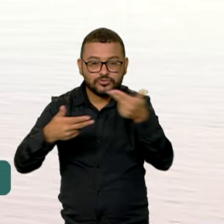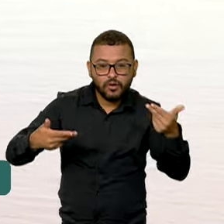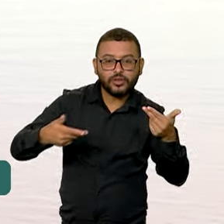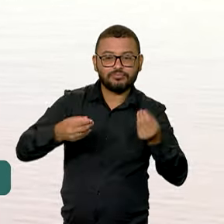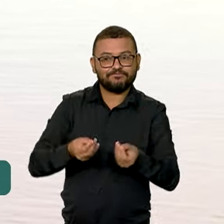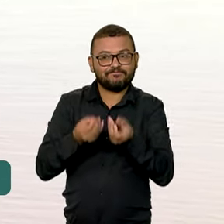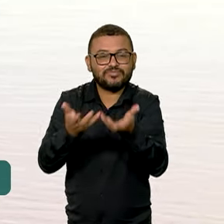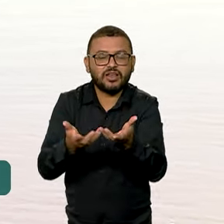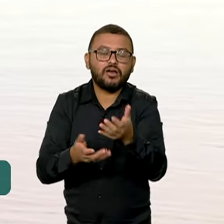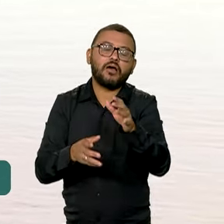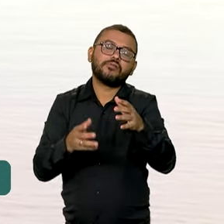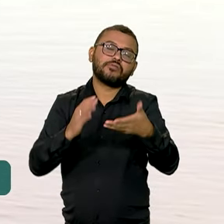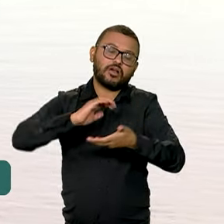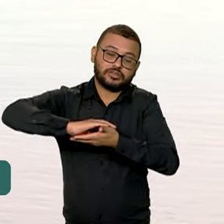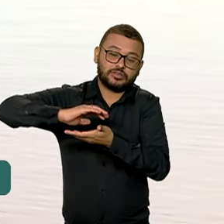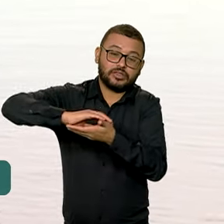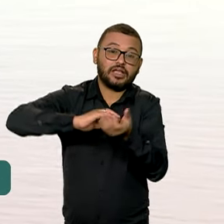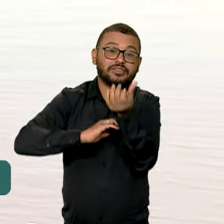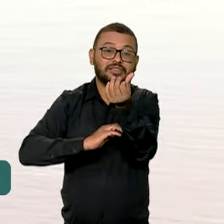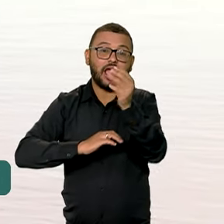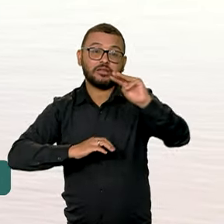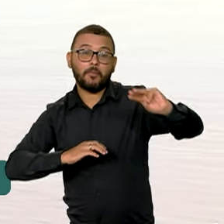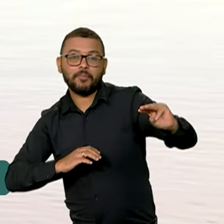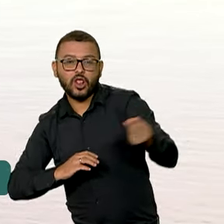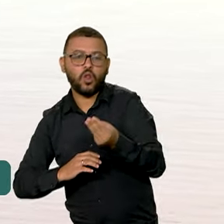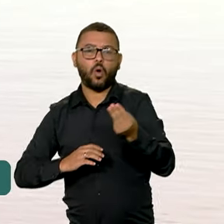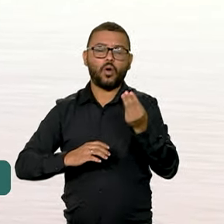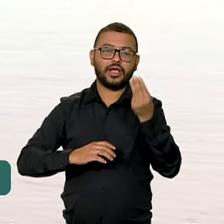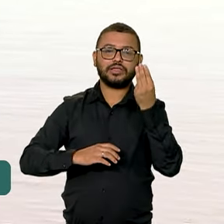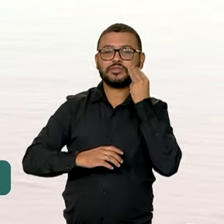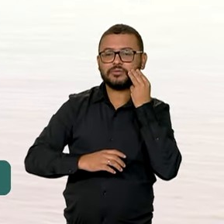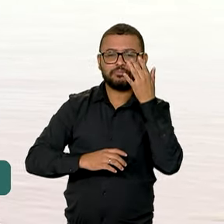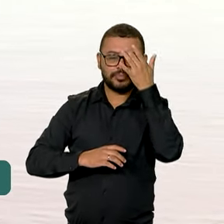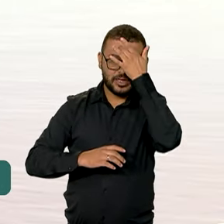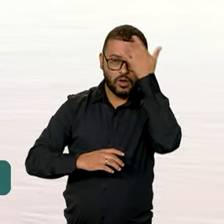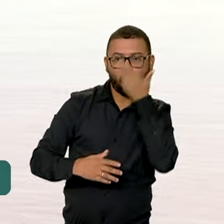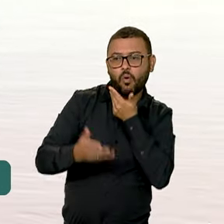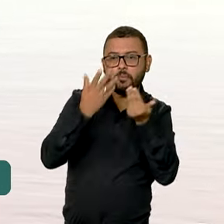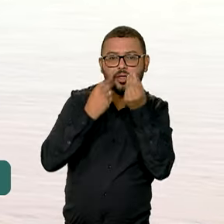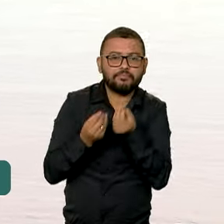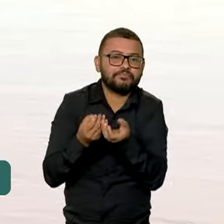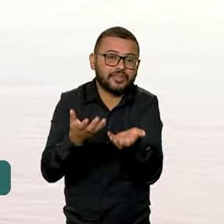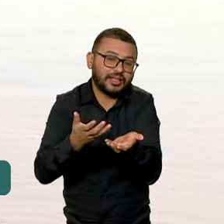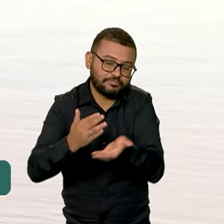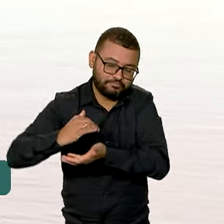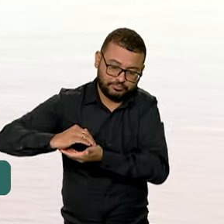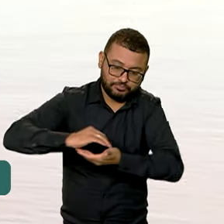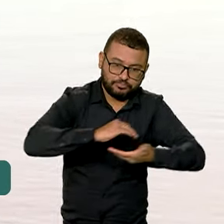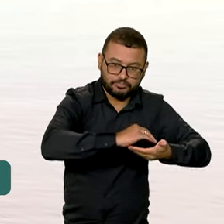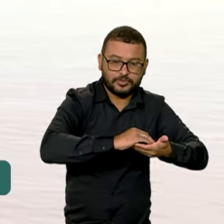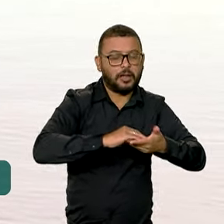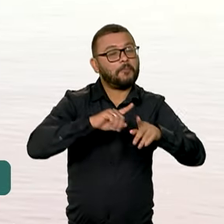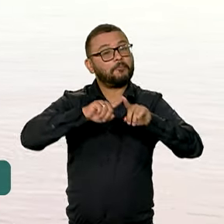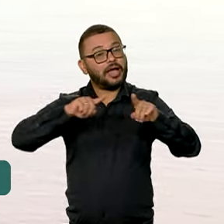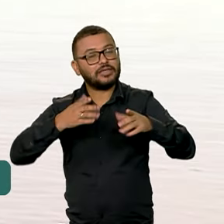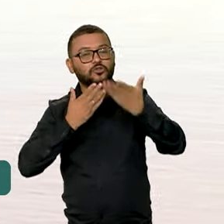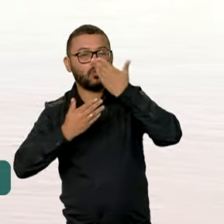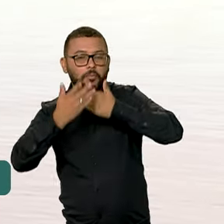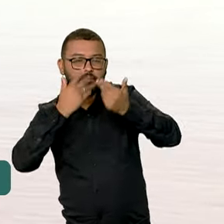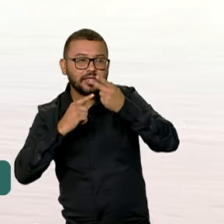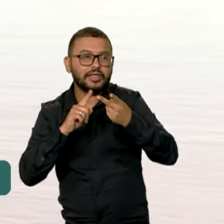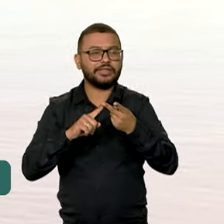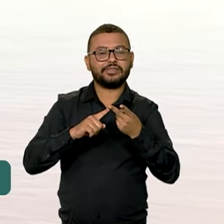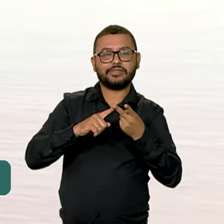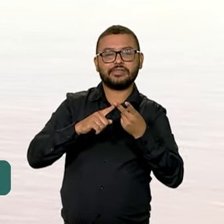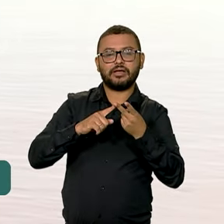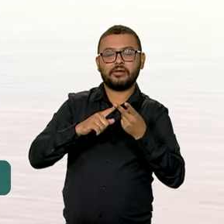oferecer 6 milhões de refeições às famílias desabrigadas pelas enchentes. Mas para que todos esses alimentos, donativos